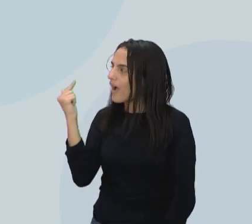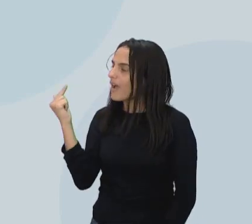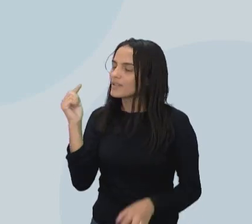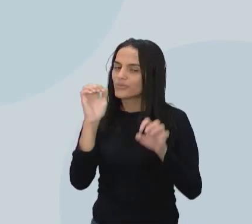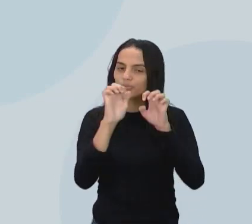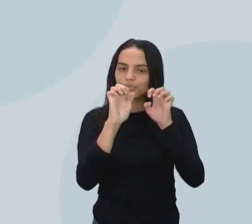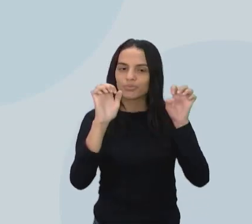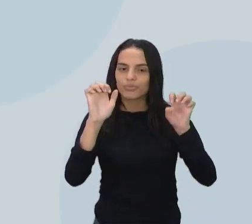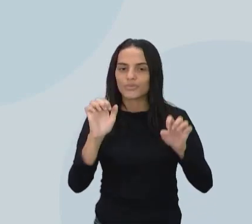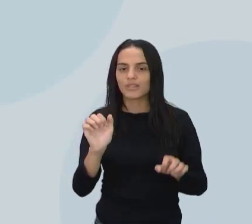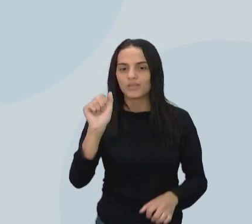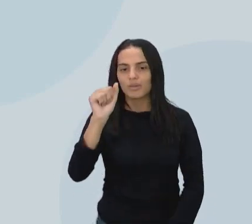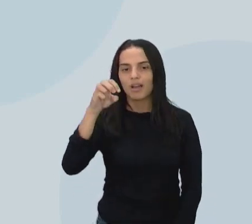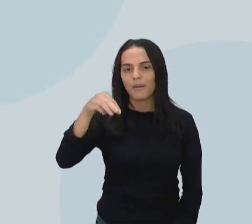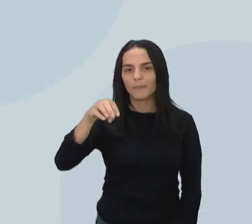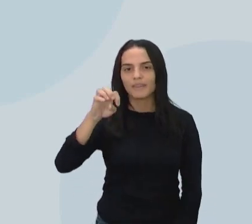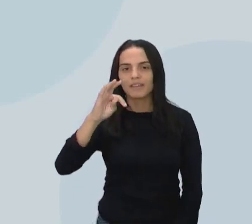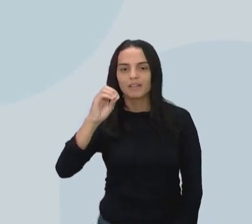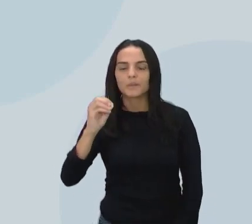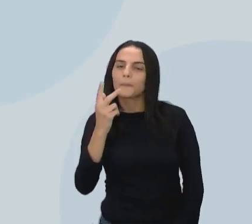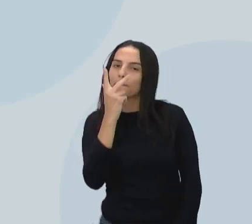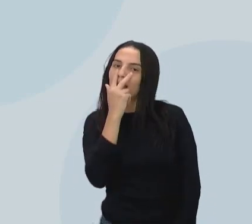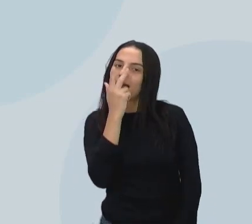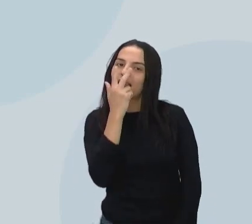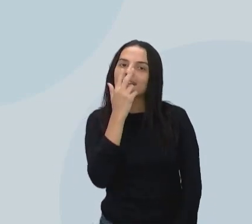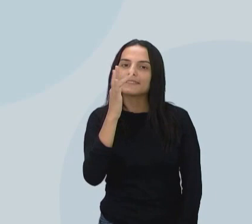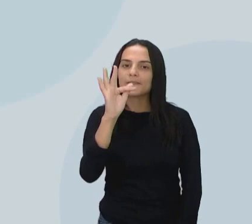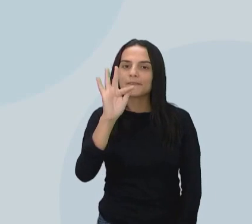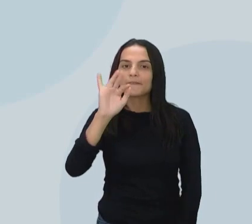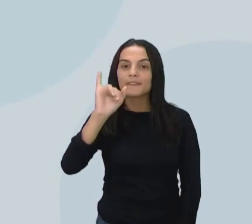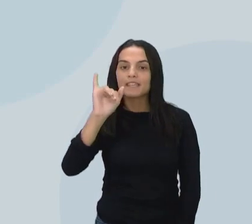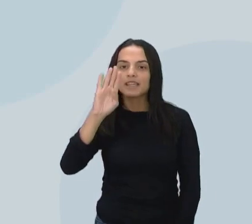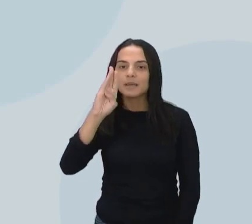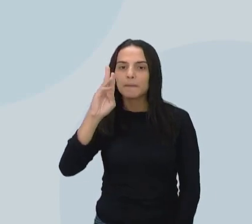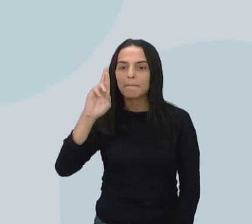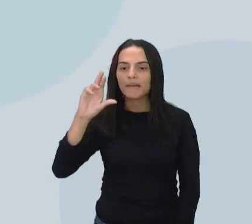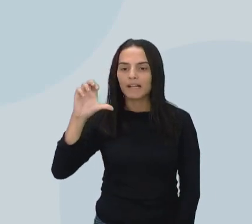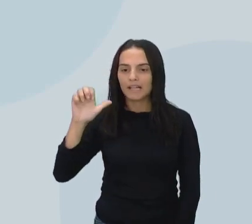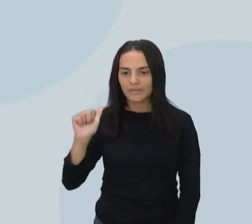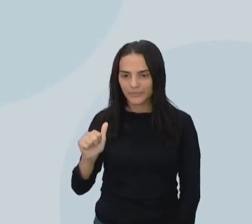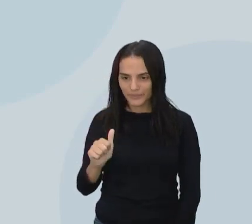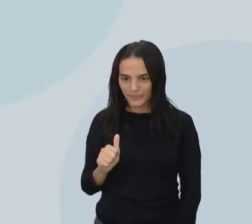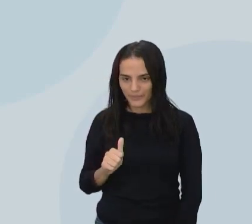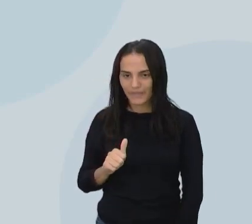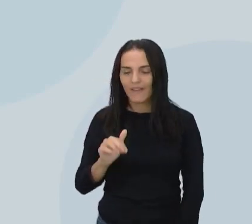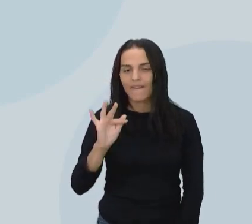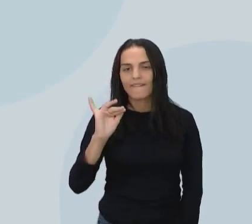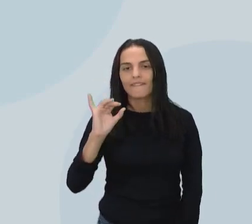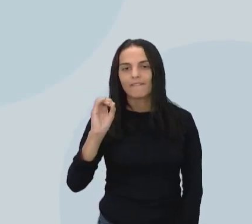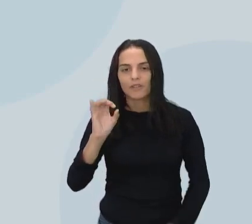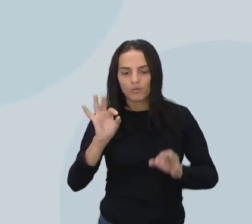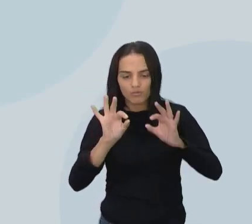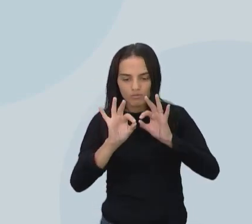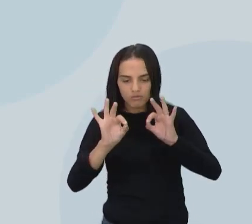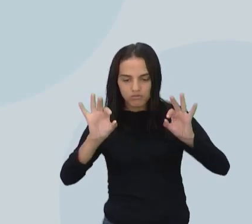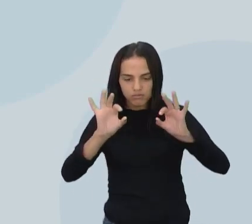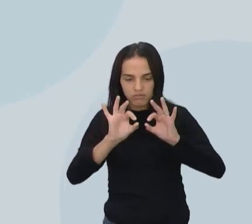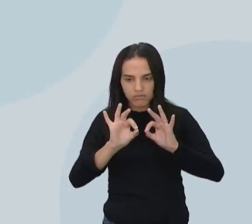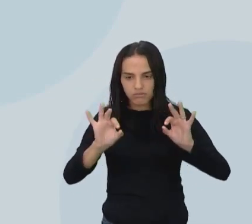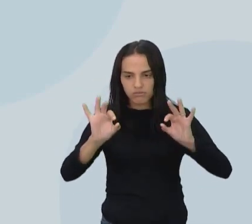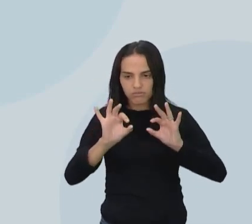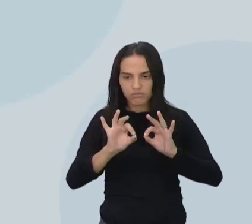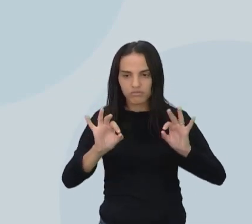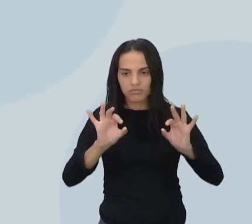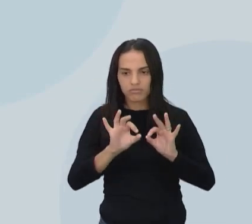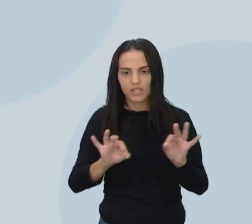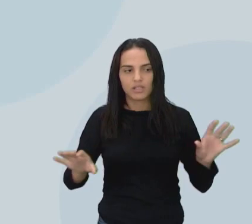amianto aí, é uma estrutura fibrosa, né? Você pode perceber ali, ó, fibras, né? Fios, né? Parece